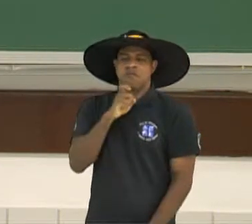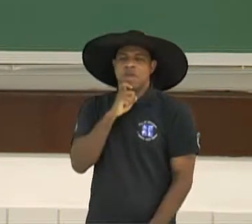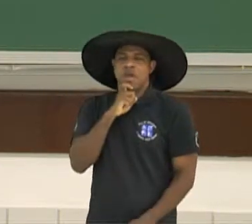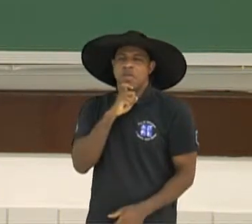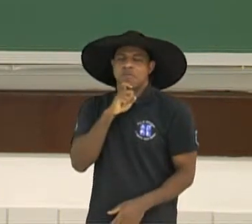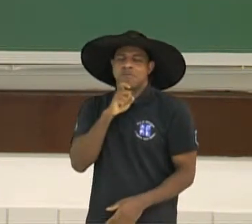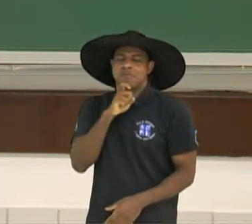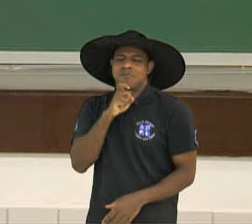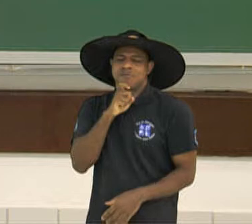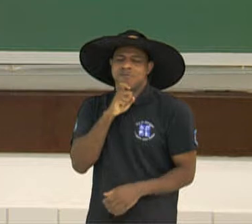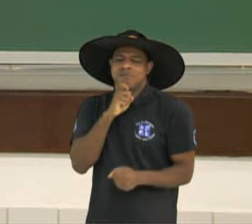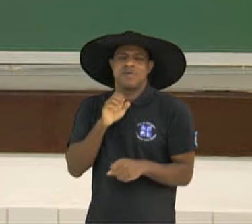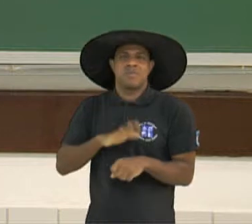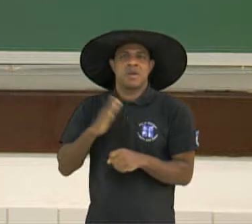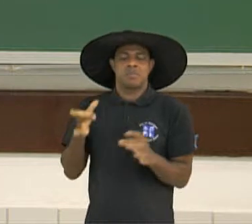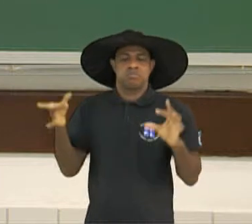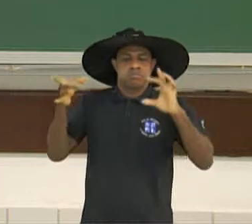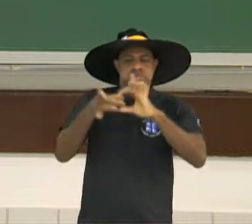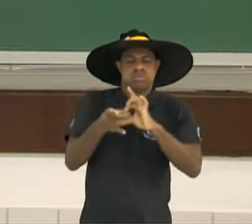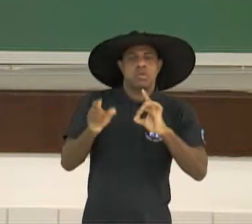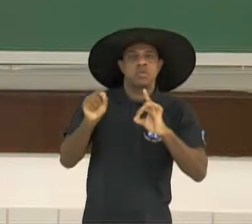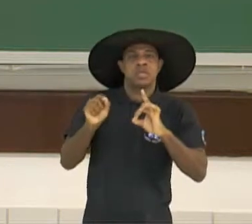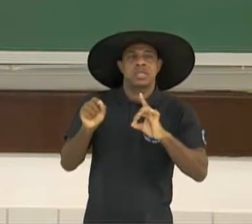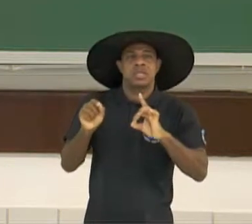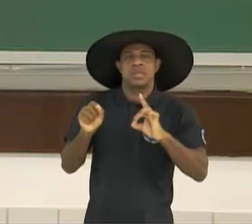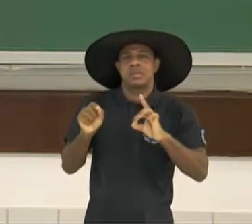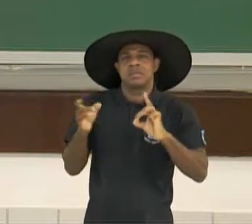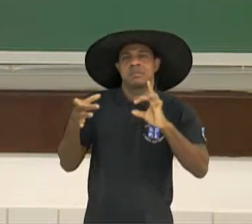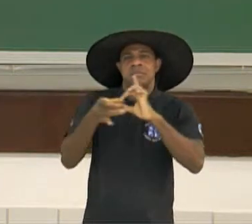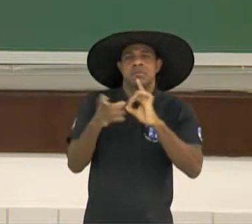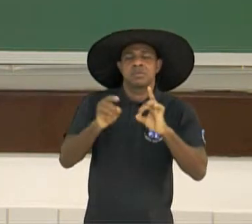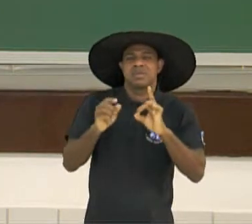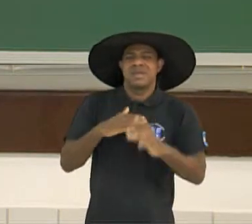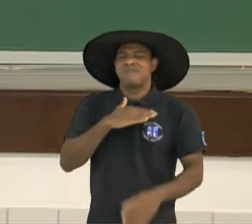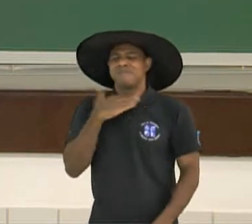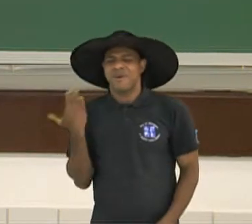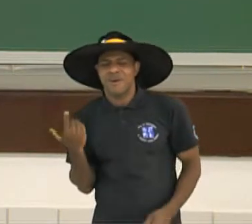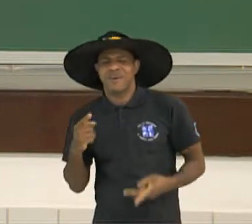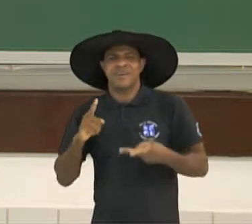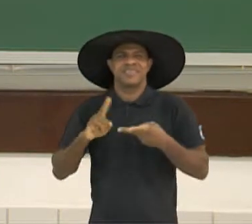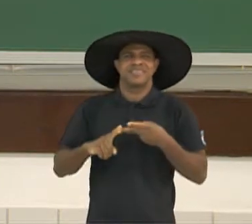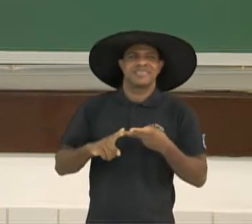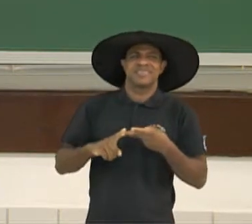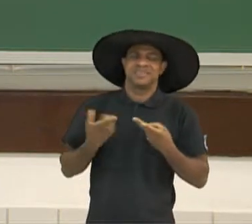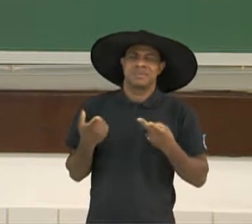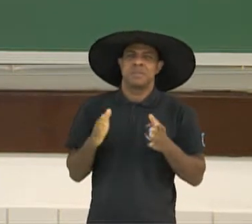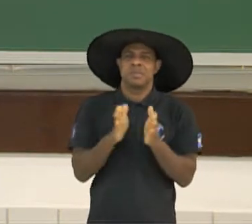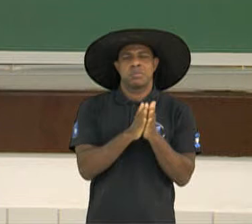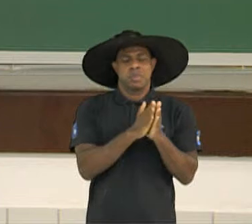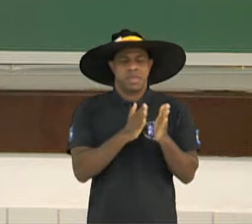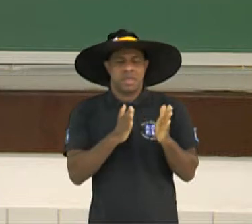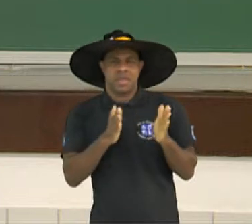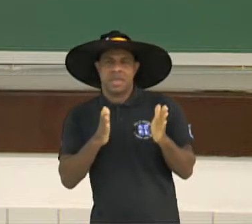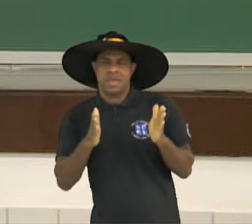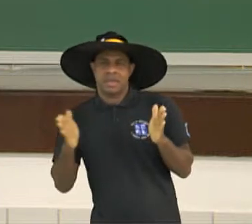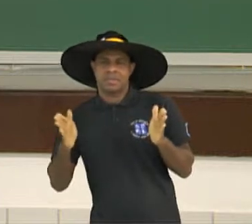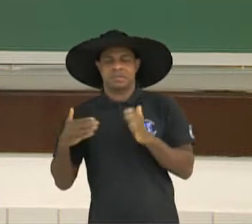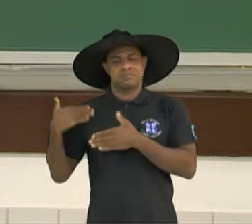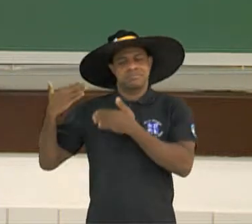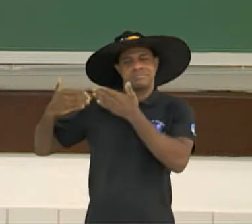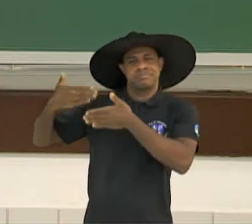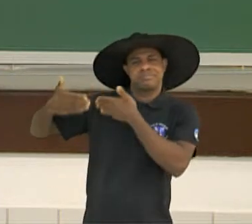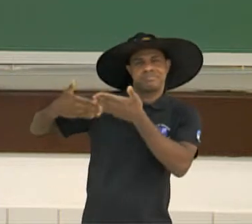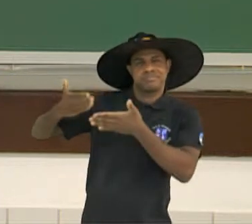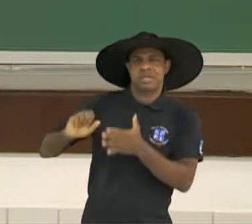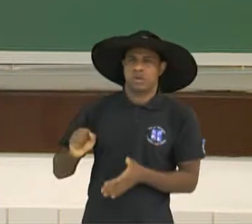sempre esse período associado com uma questão de morte, relacionado pelo tempo que vinha se ocorrendo.